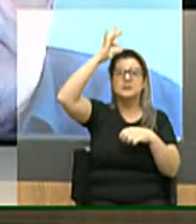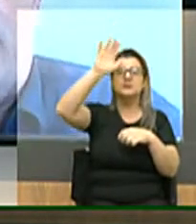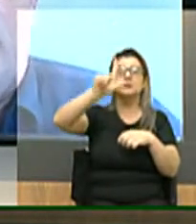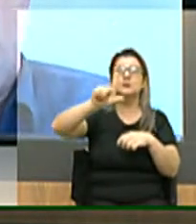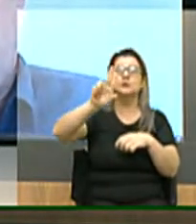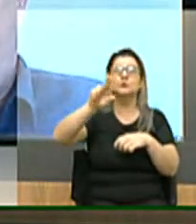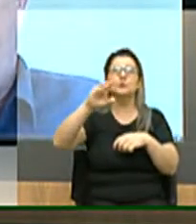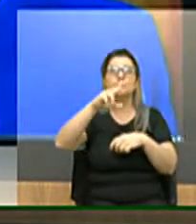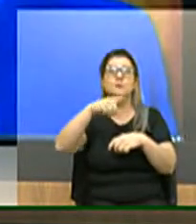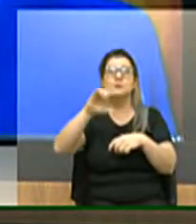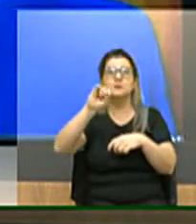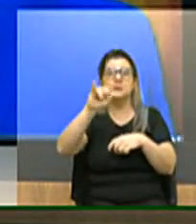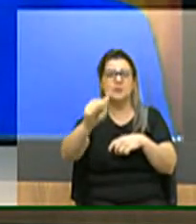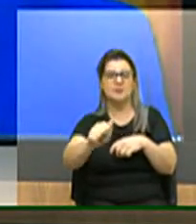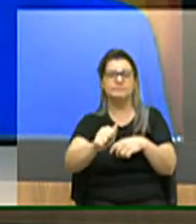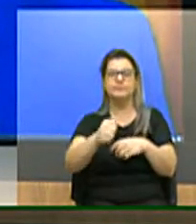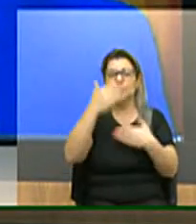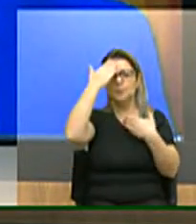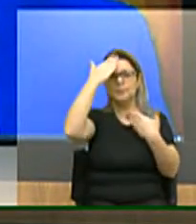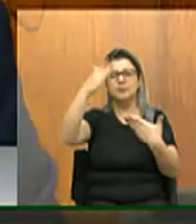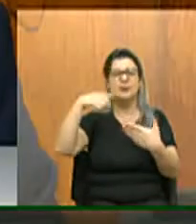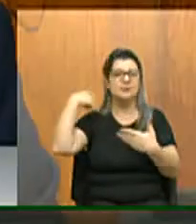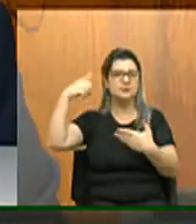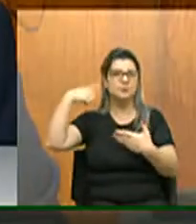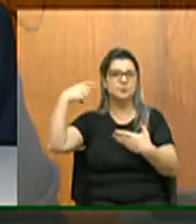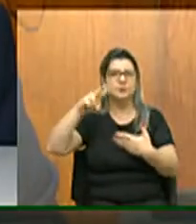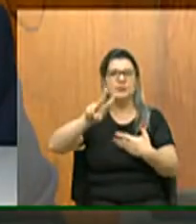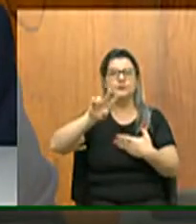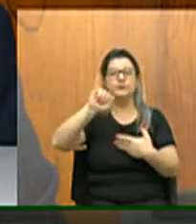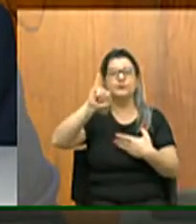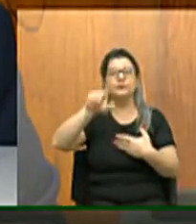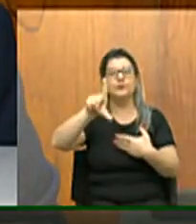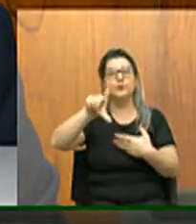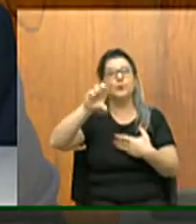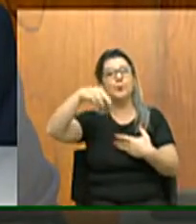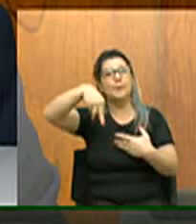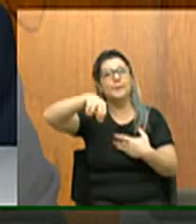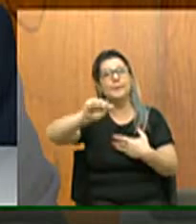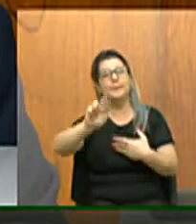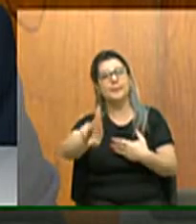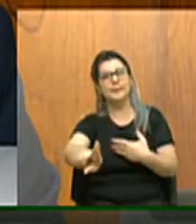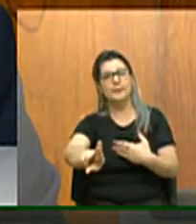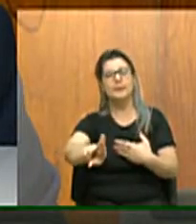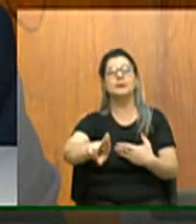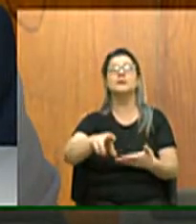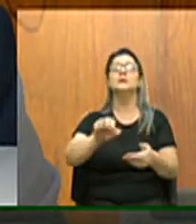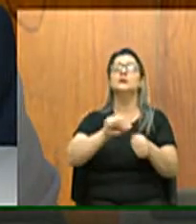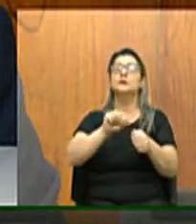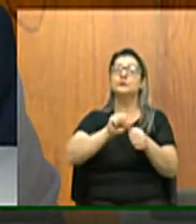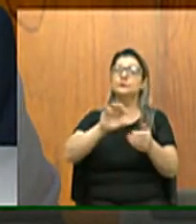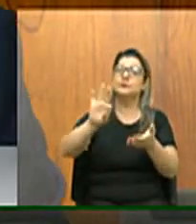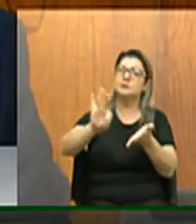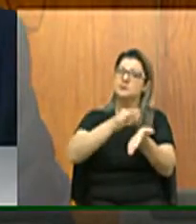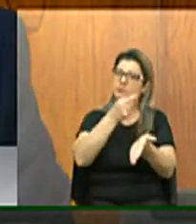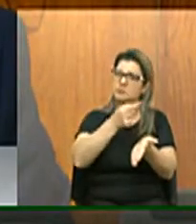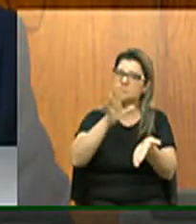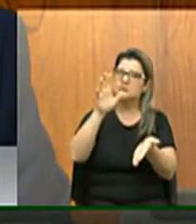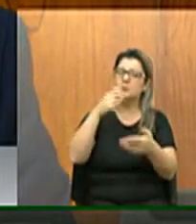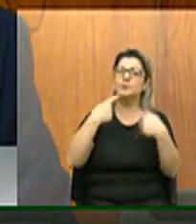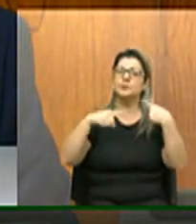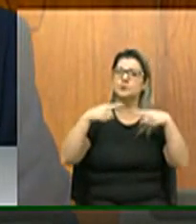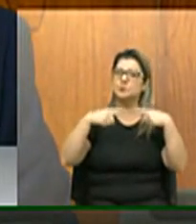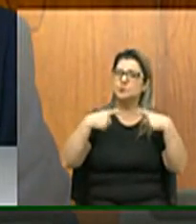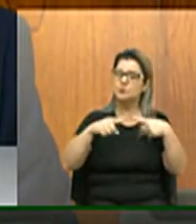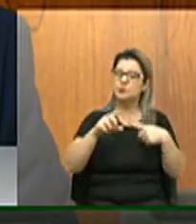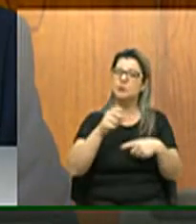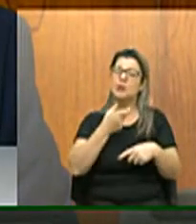Ok, obrigado, deputado Vilmar Lourenço, que fez sua manifestação, inscrito para discutir, deputado Felipe Vargas. A palavra está à